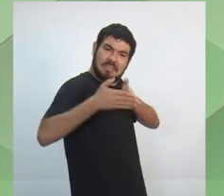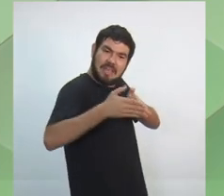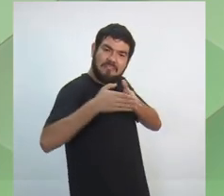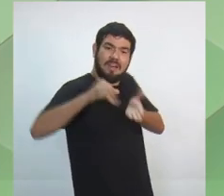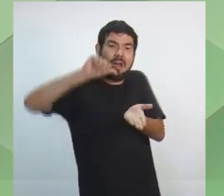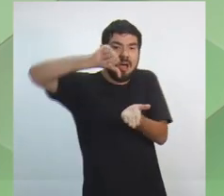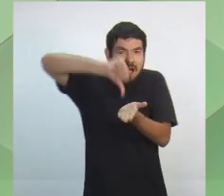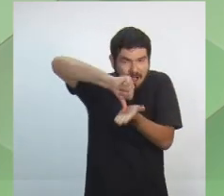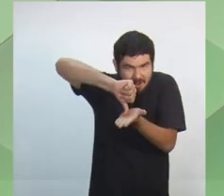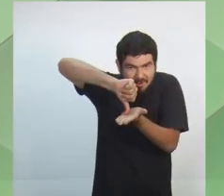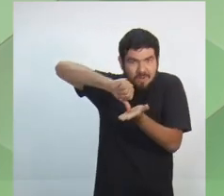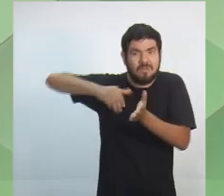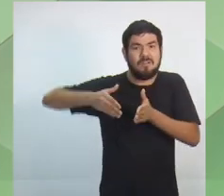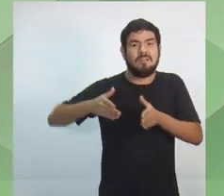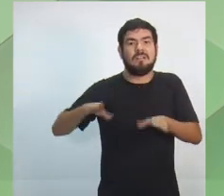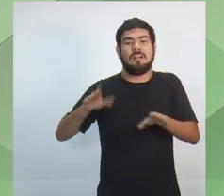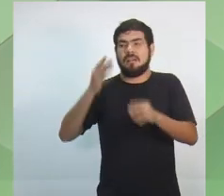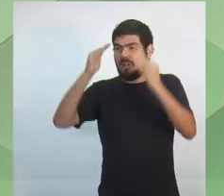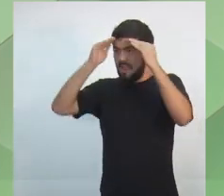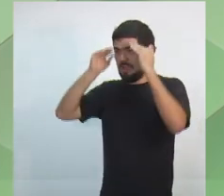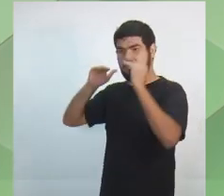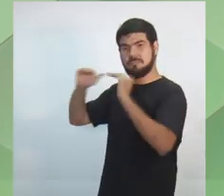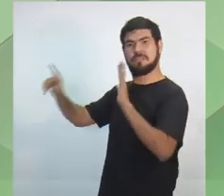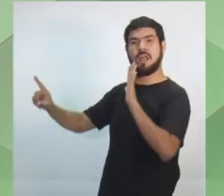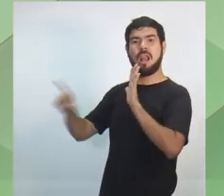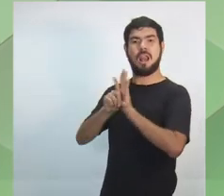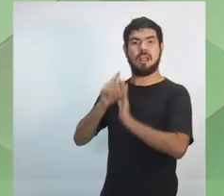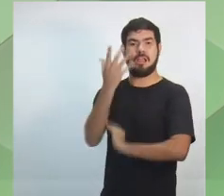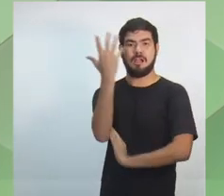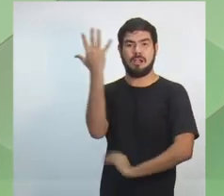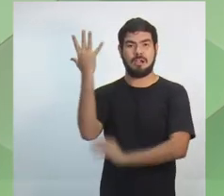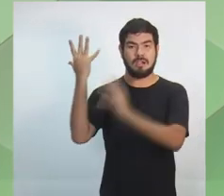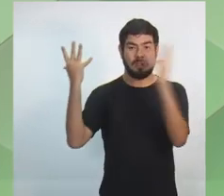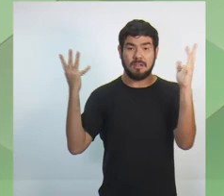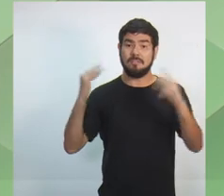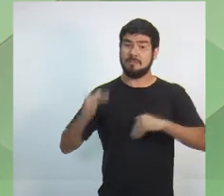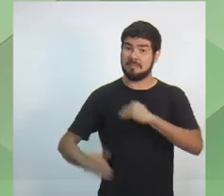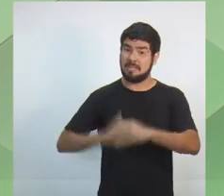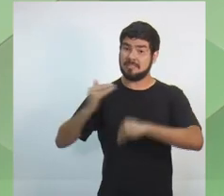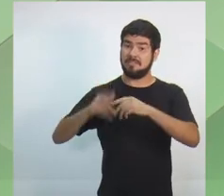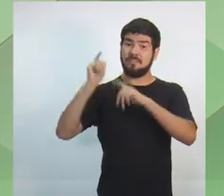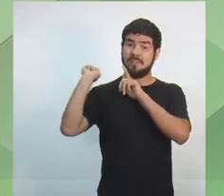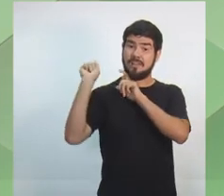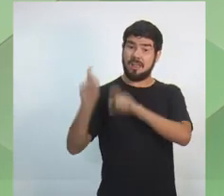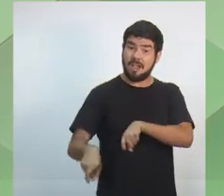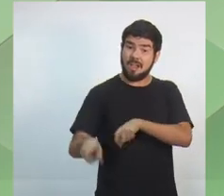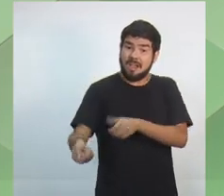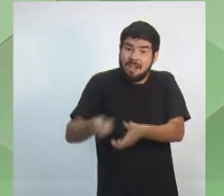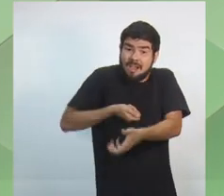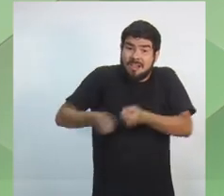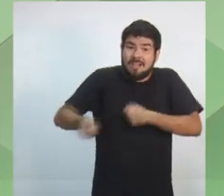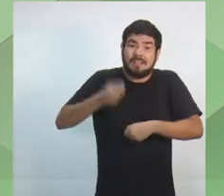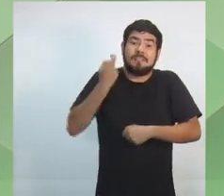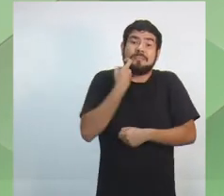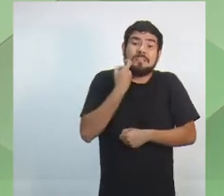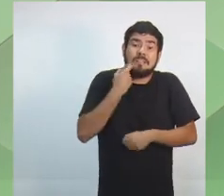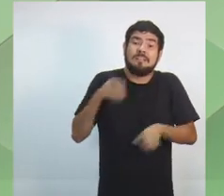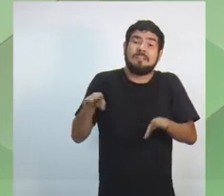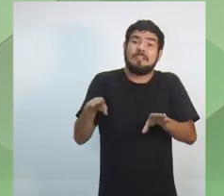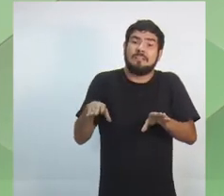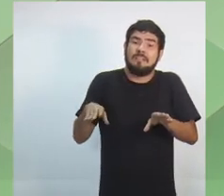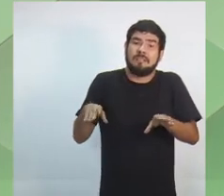a legislação ambiental, vamos desenvolver a piscicultura e os outros segmentos do setor